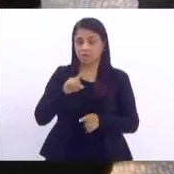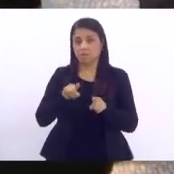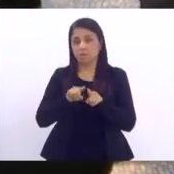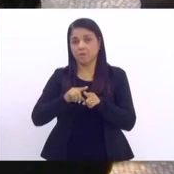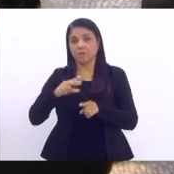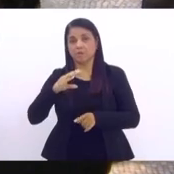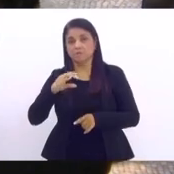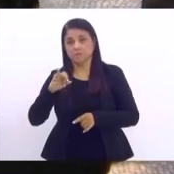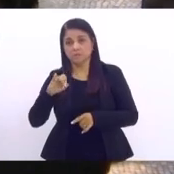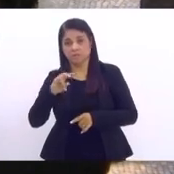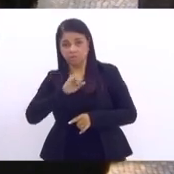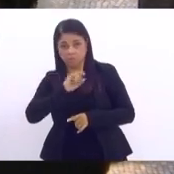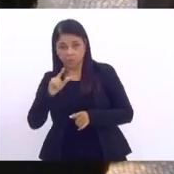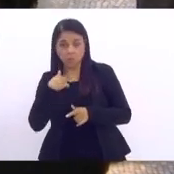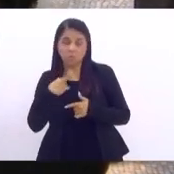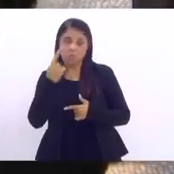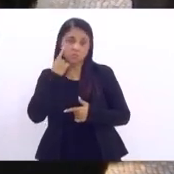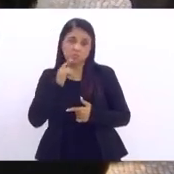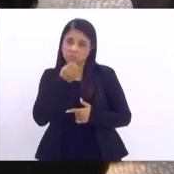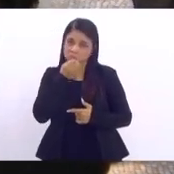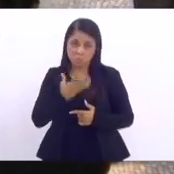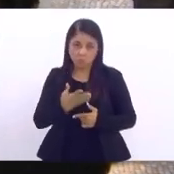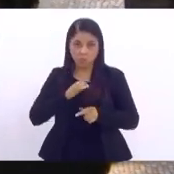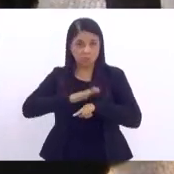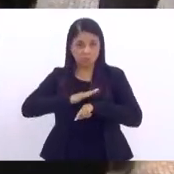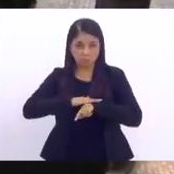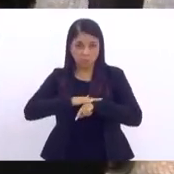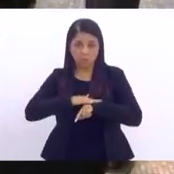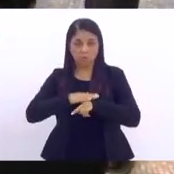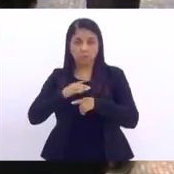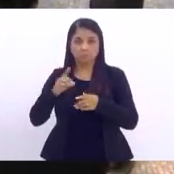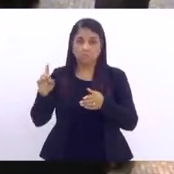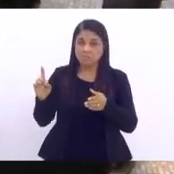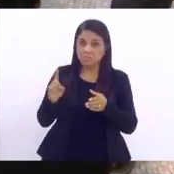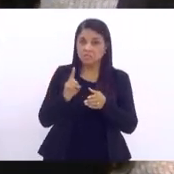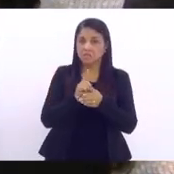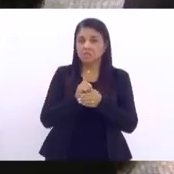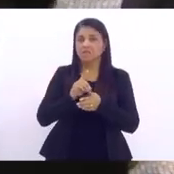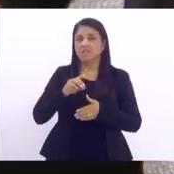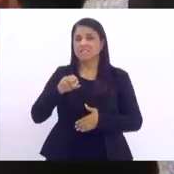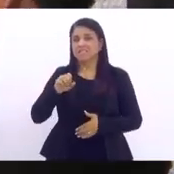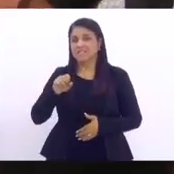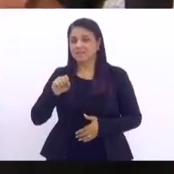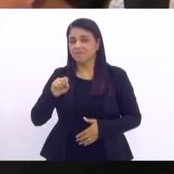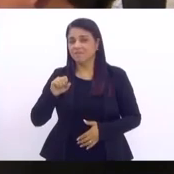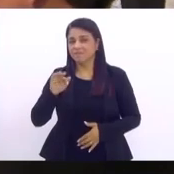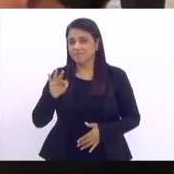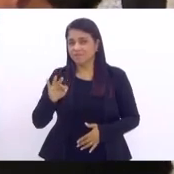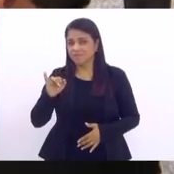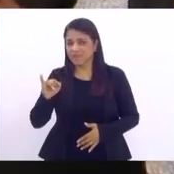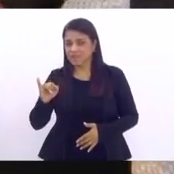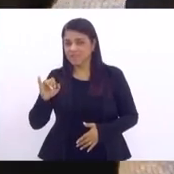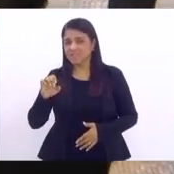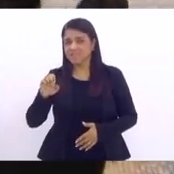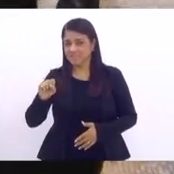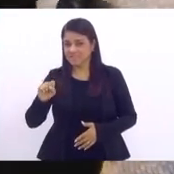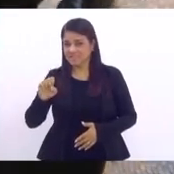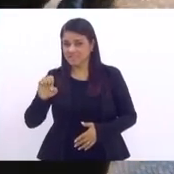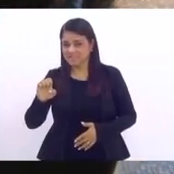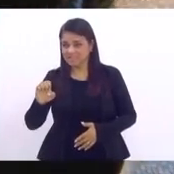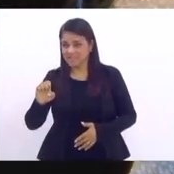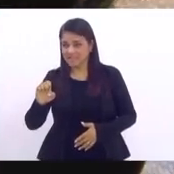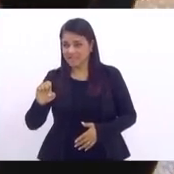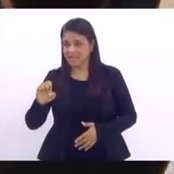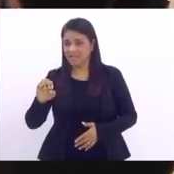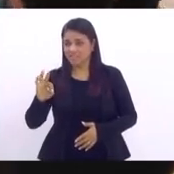técnica, nesse momento, inserir o FISED para a Secretaria de Segurança. Então, eu vou dar aqui o meu